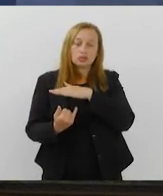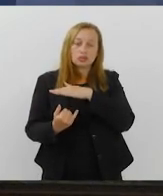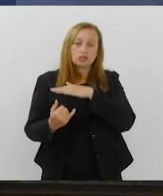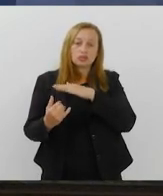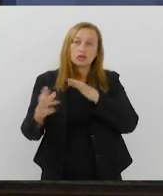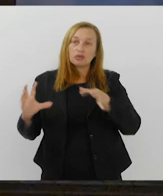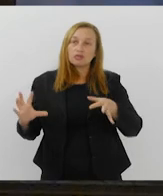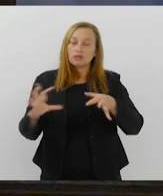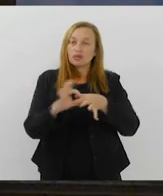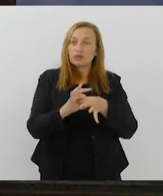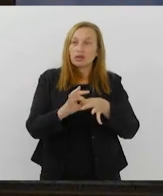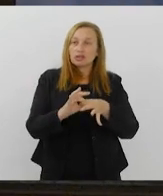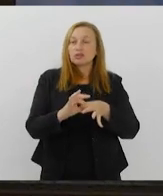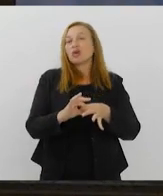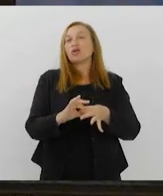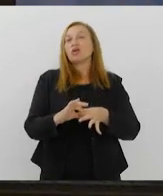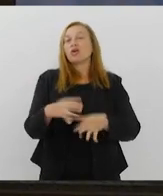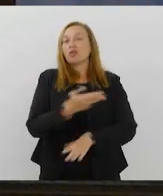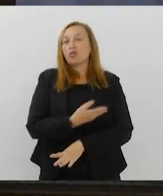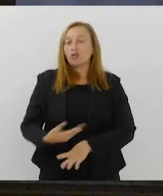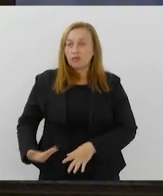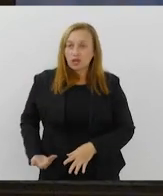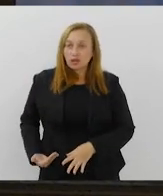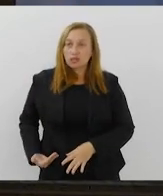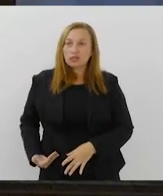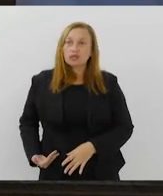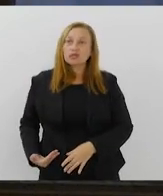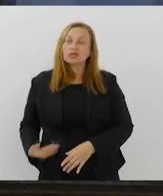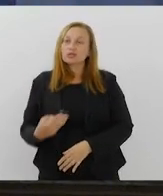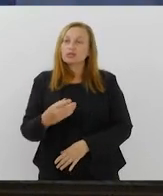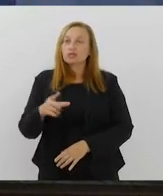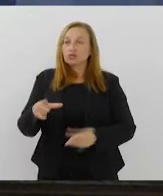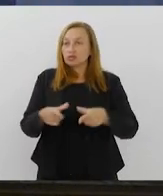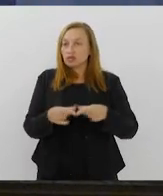Japão. Nós temos o Herriot,